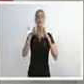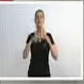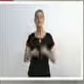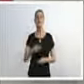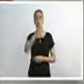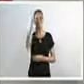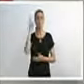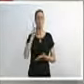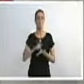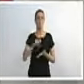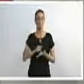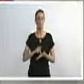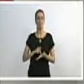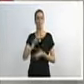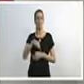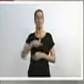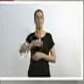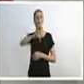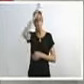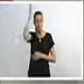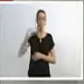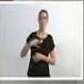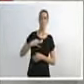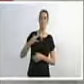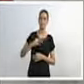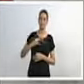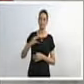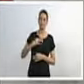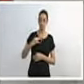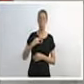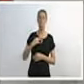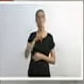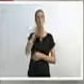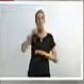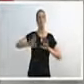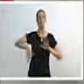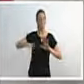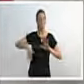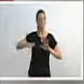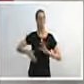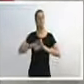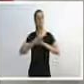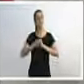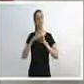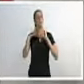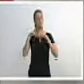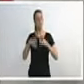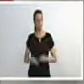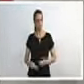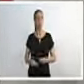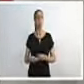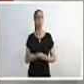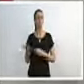Corpo de Bombeiros Militar, que desempenharam um brilhante papel de veraneio em todas as praias do nosso litoral aqui,